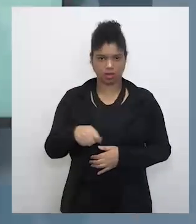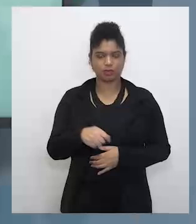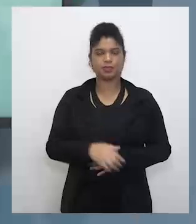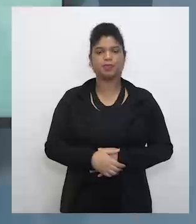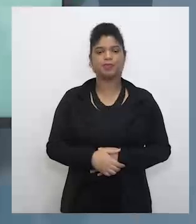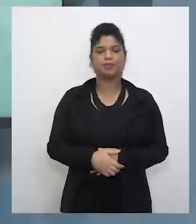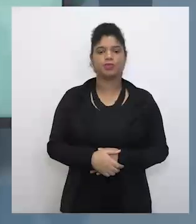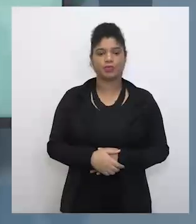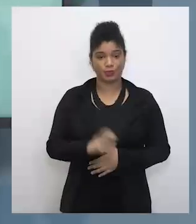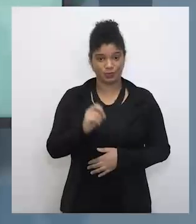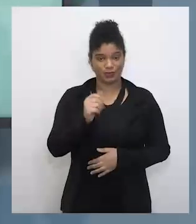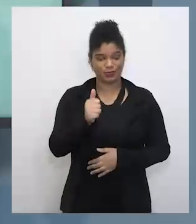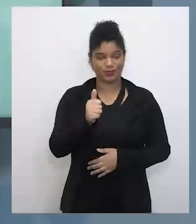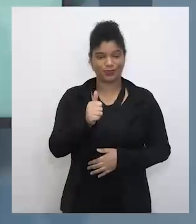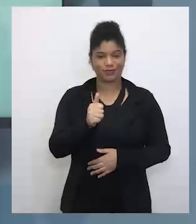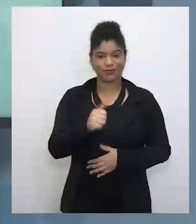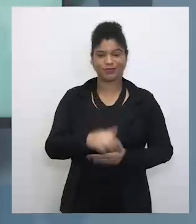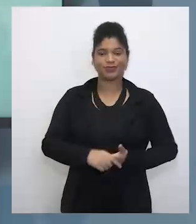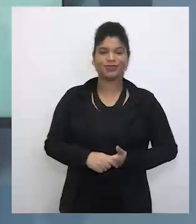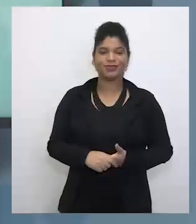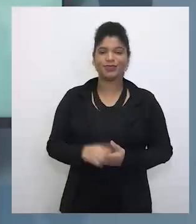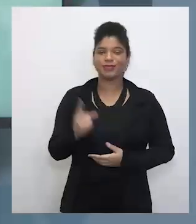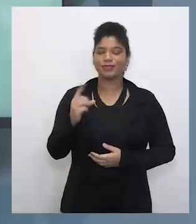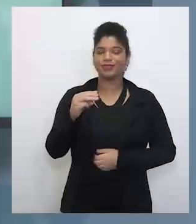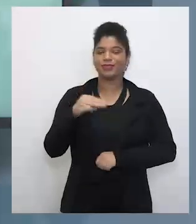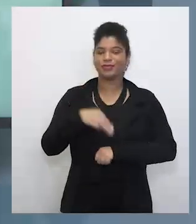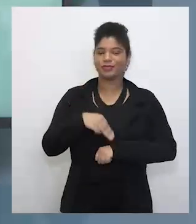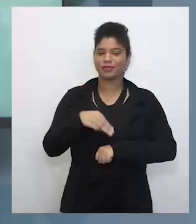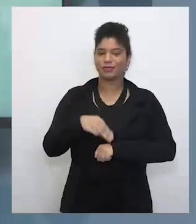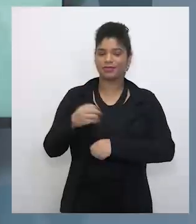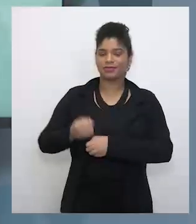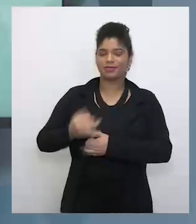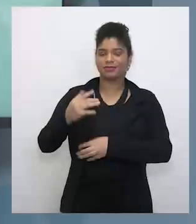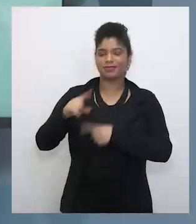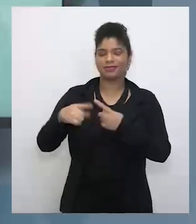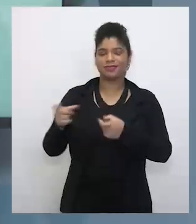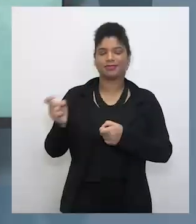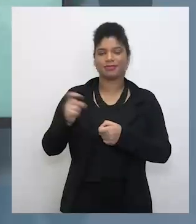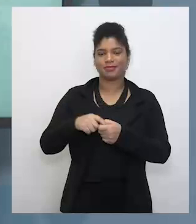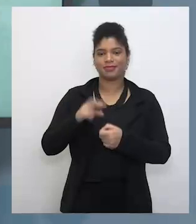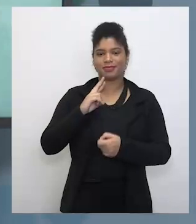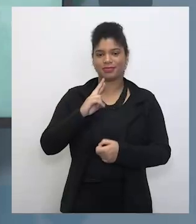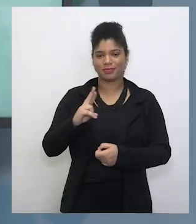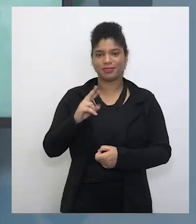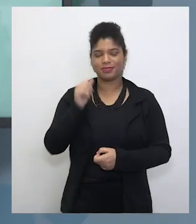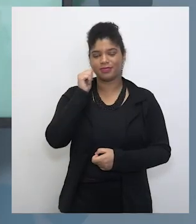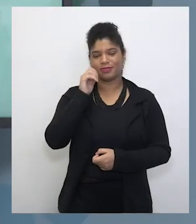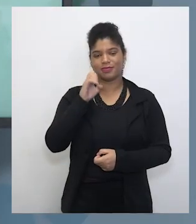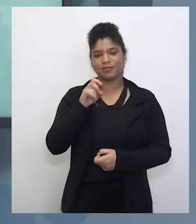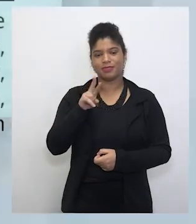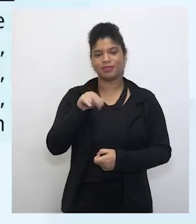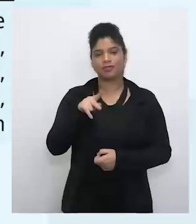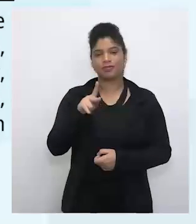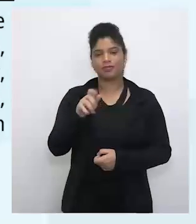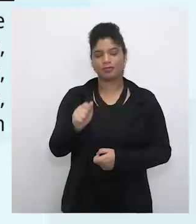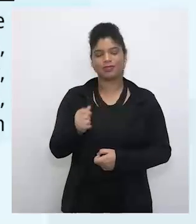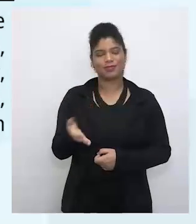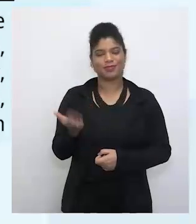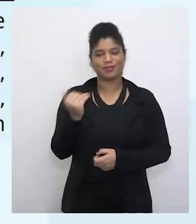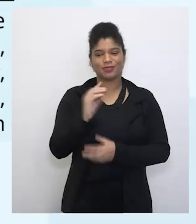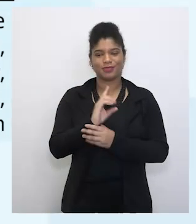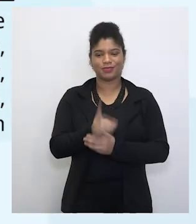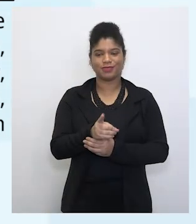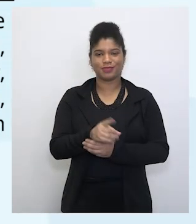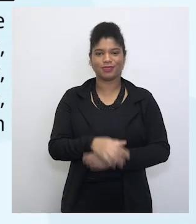portuguesa. Belezinha? Então, 1 minuto no chat. Daqui a pouco eu volto aqui com as respostas que a Érica me passa. Right? Go! 1